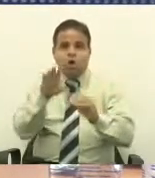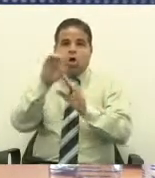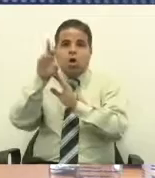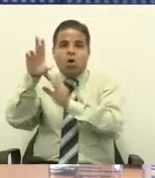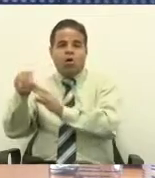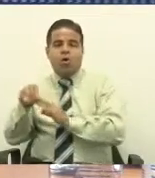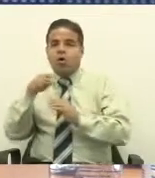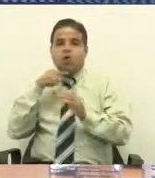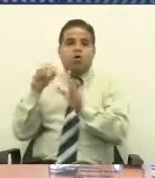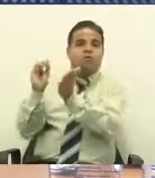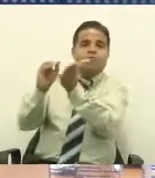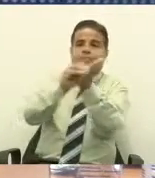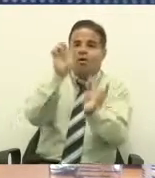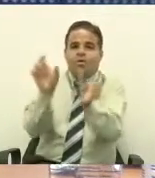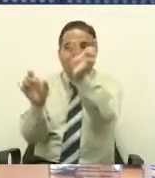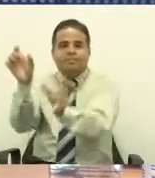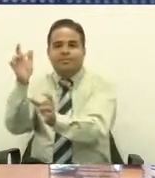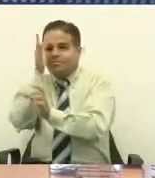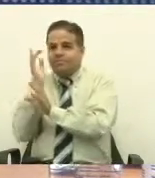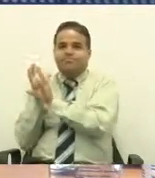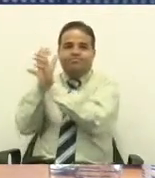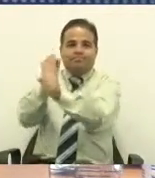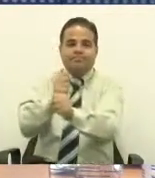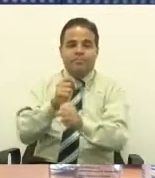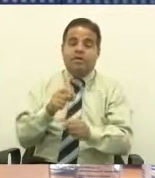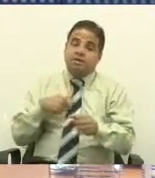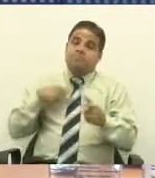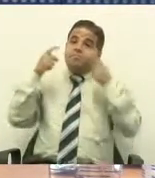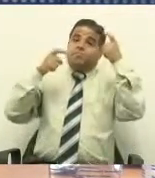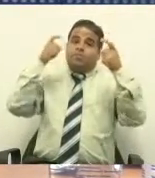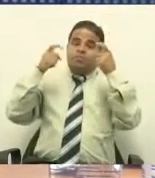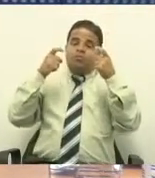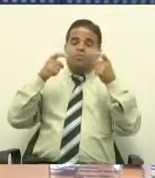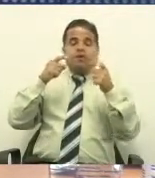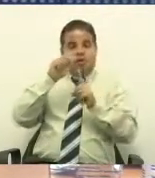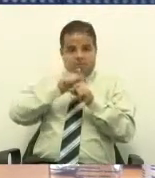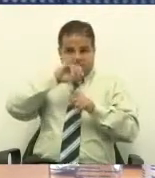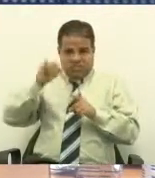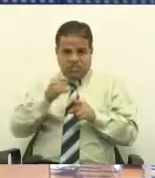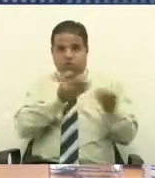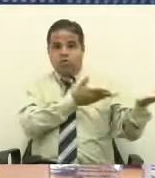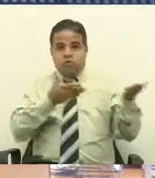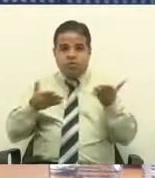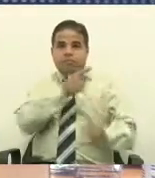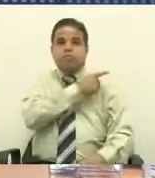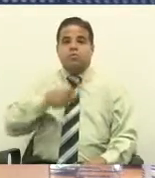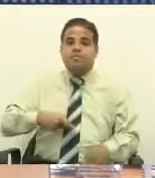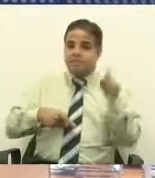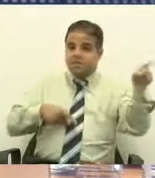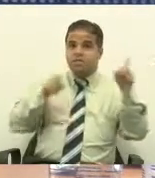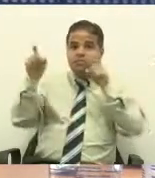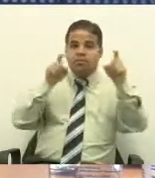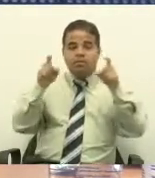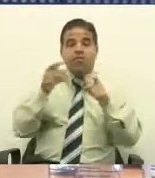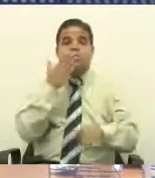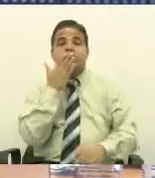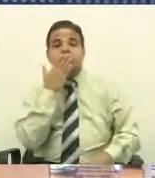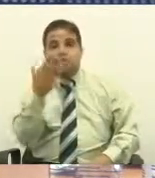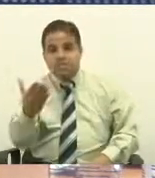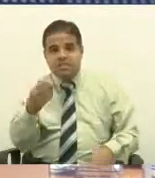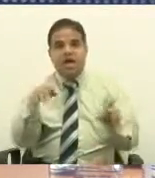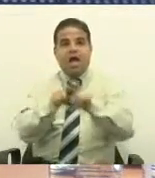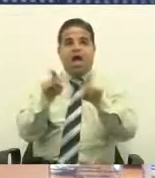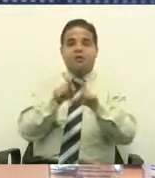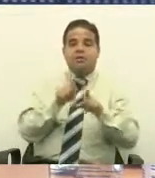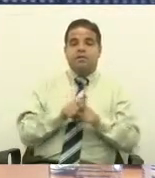me preocupa. A partir de janeiro, nós convidamos o presidente para uma reunião para solicitar e